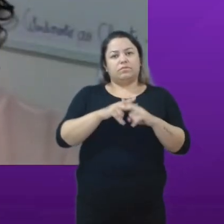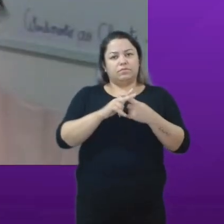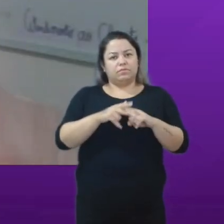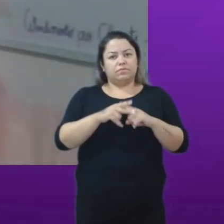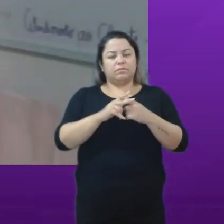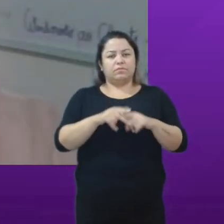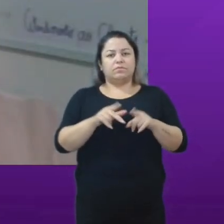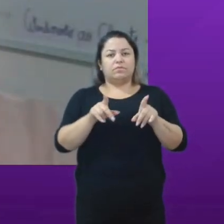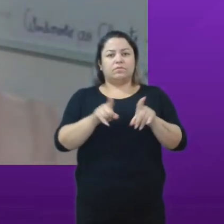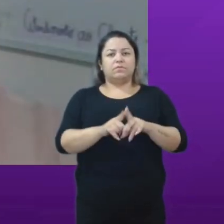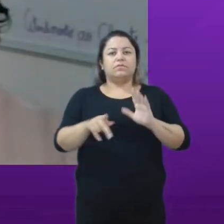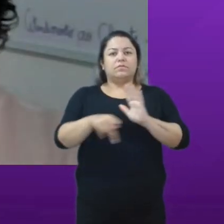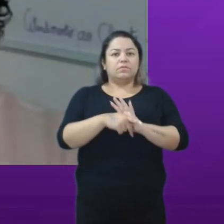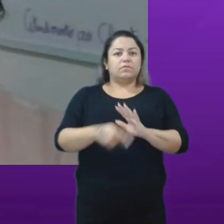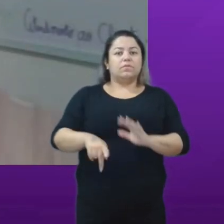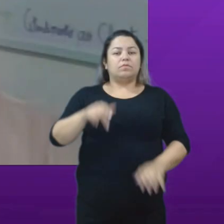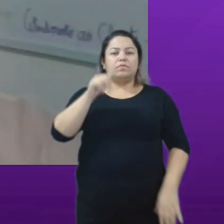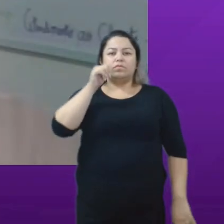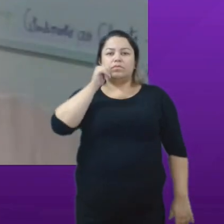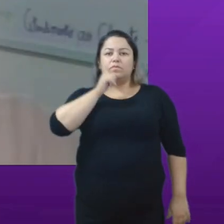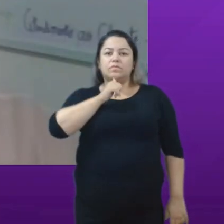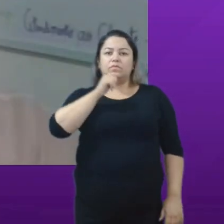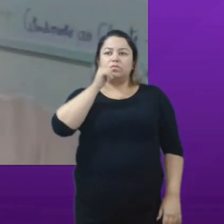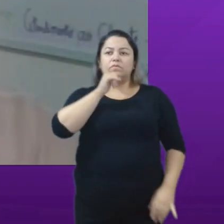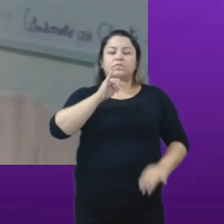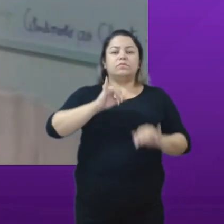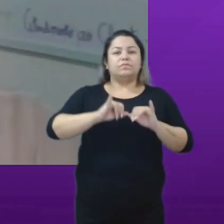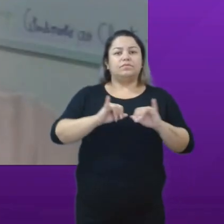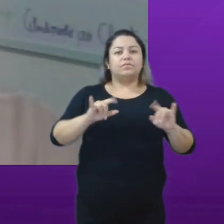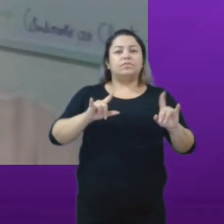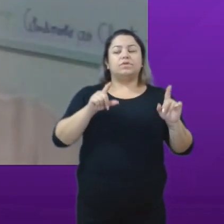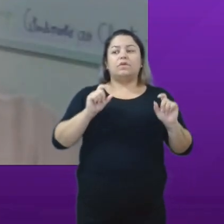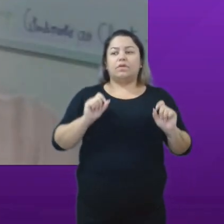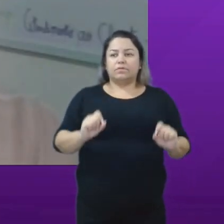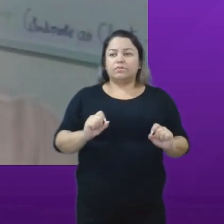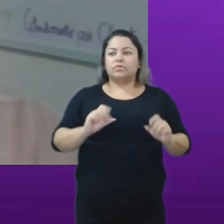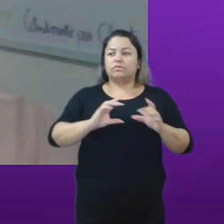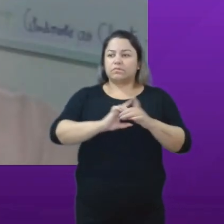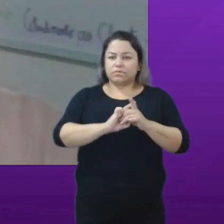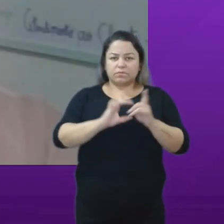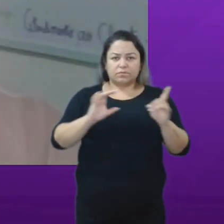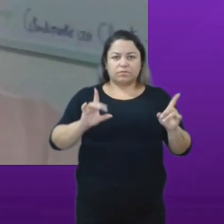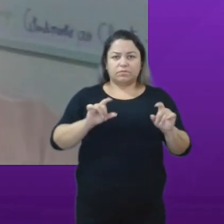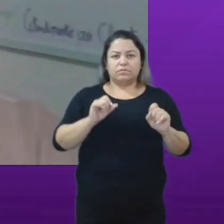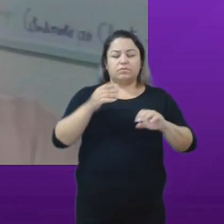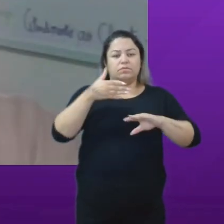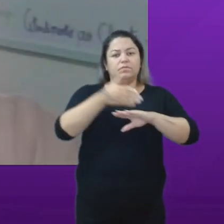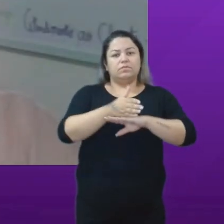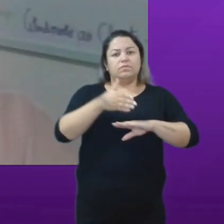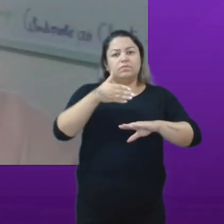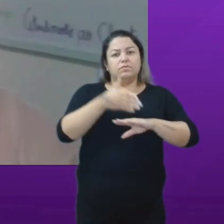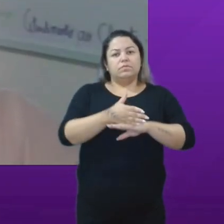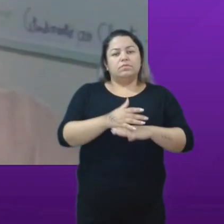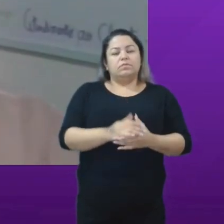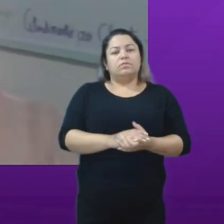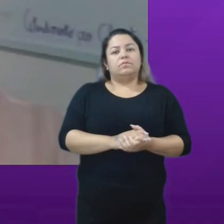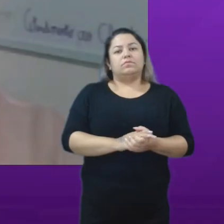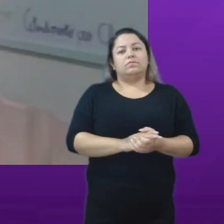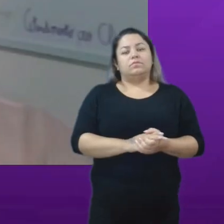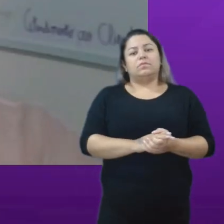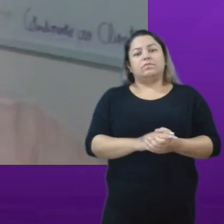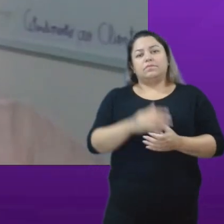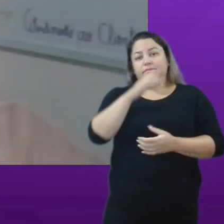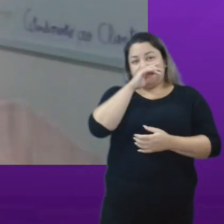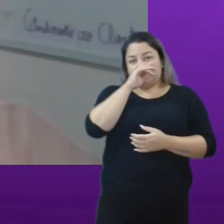por mulheres de captação de dados, de democratização de acesso a esses dados, né,